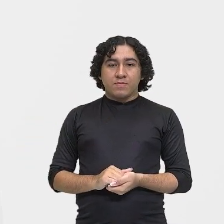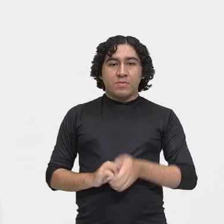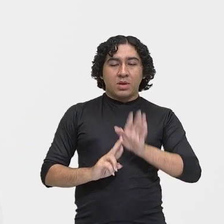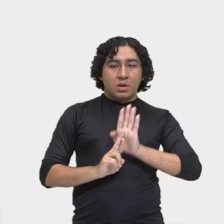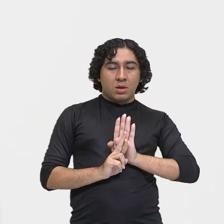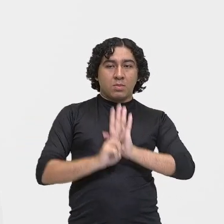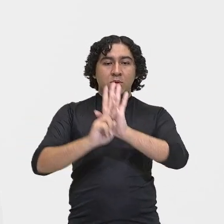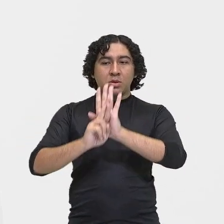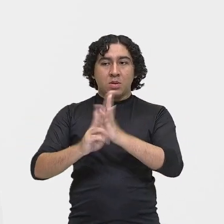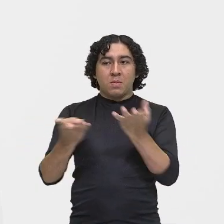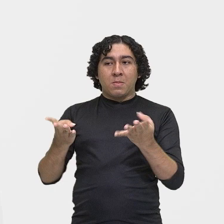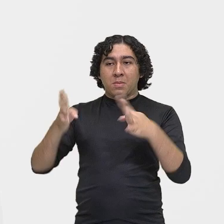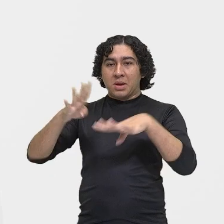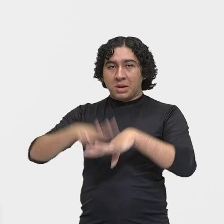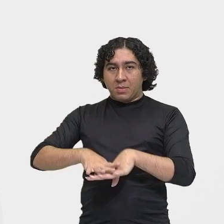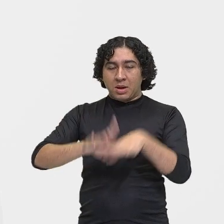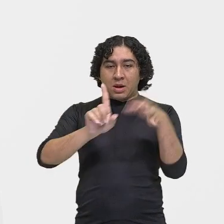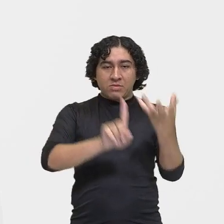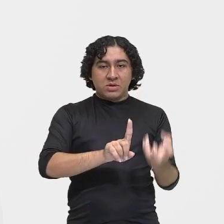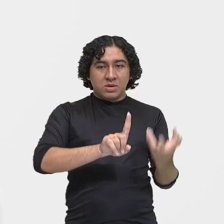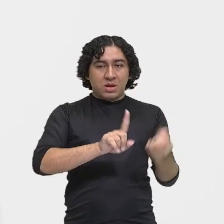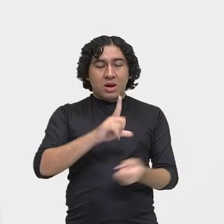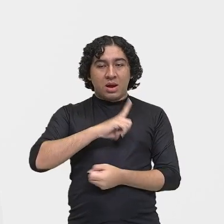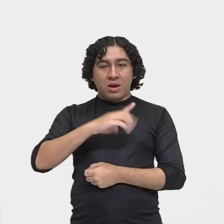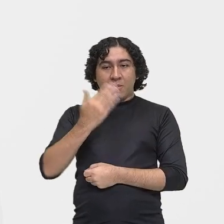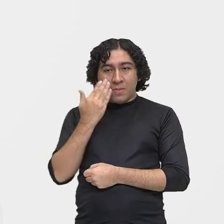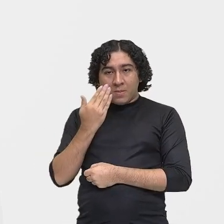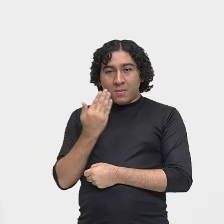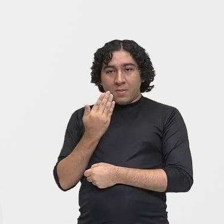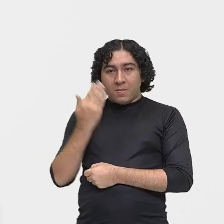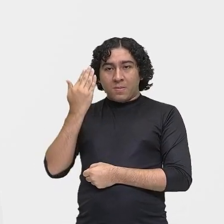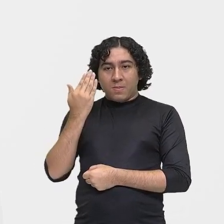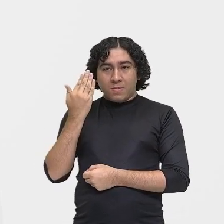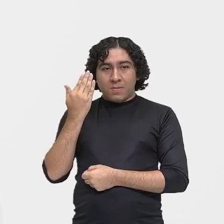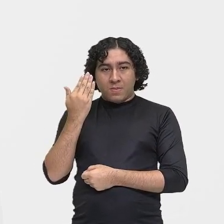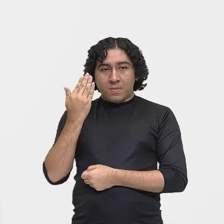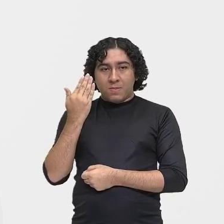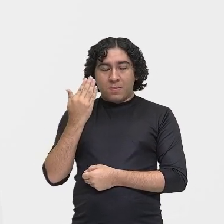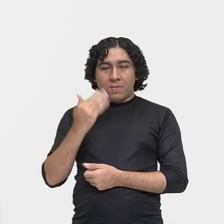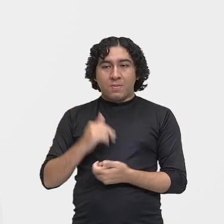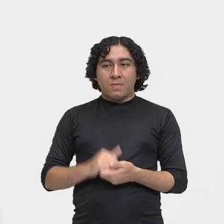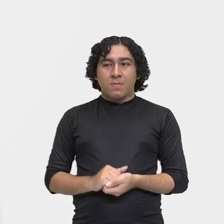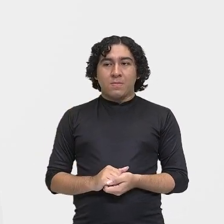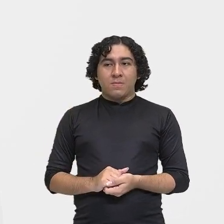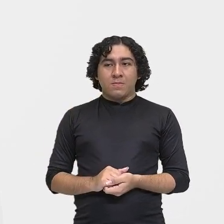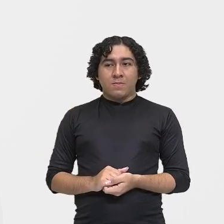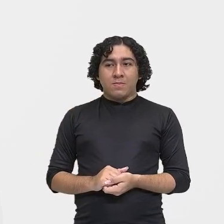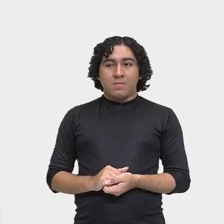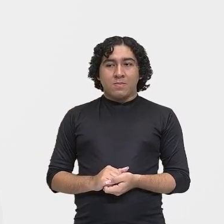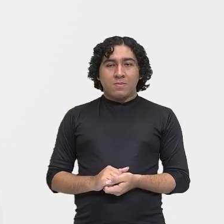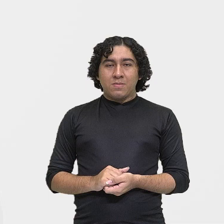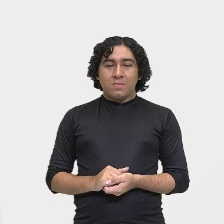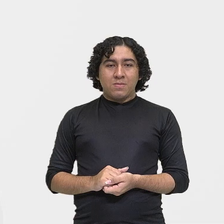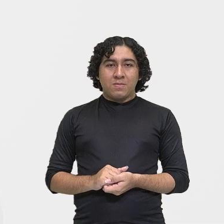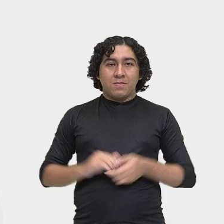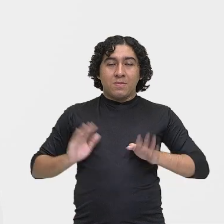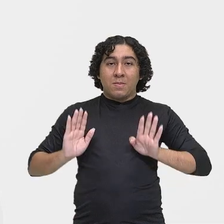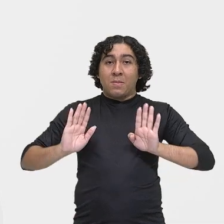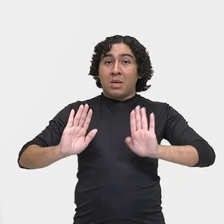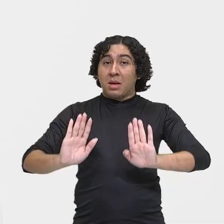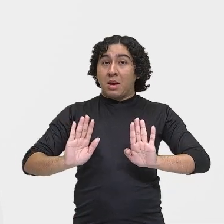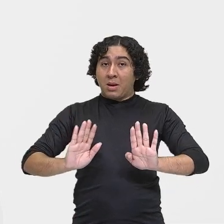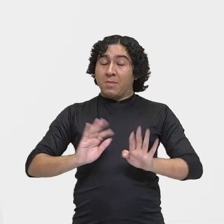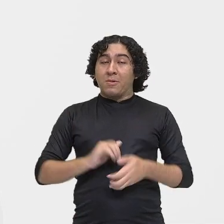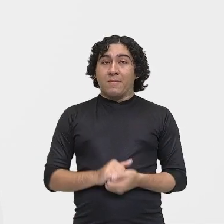lei da gravitação universal é essa que nós vamos ver agora. Mas não se assustem, nós não